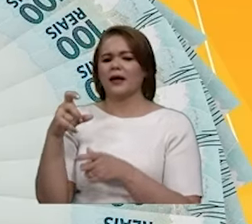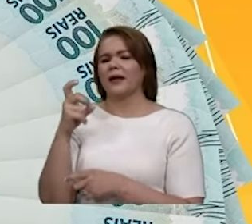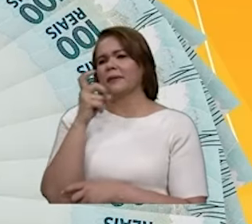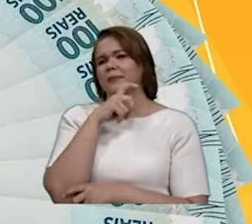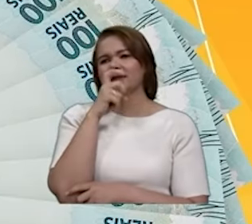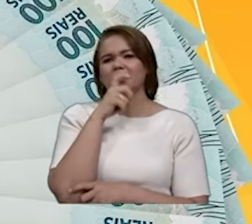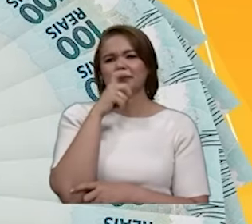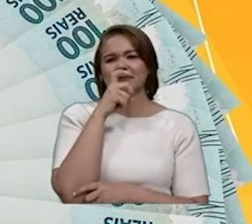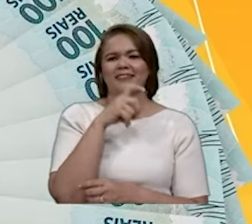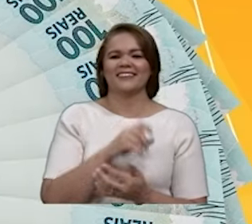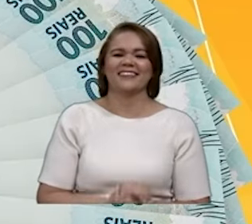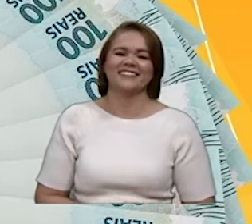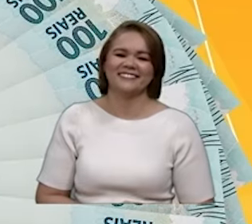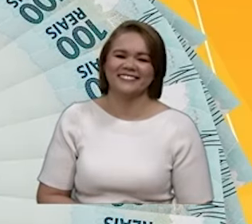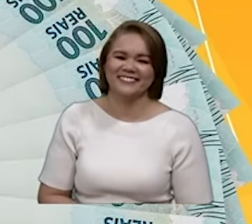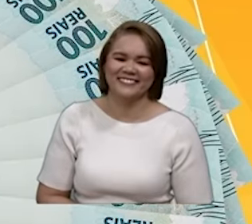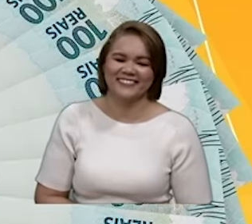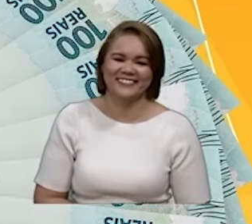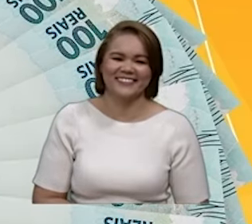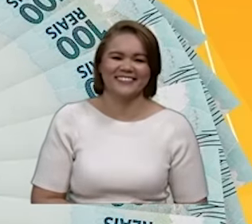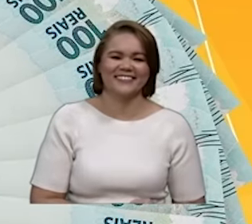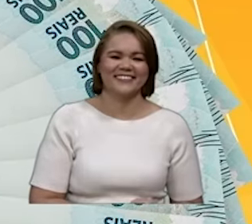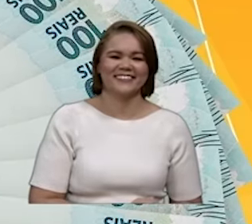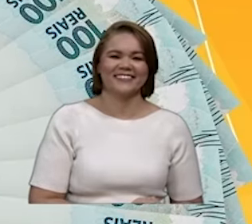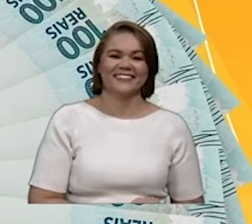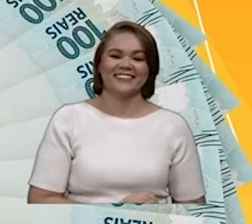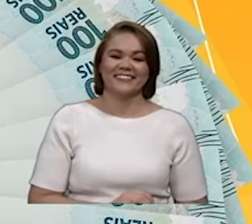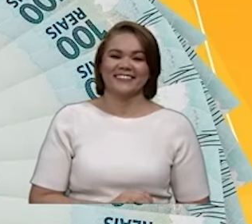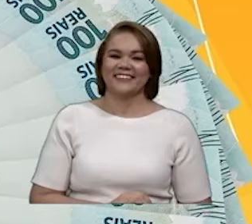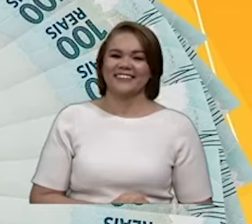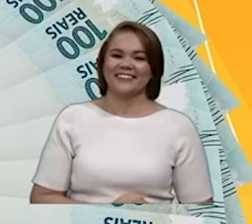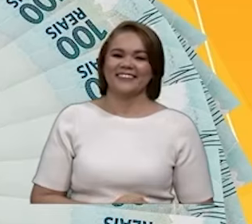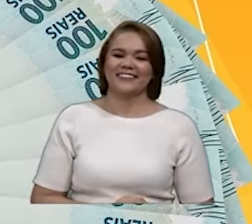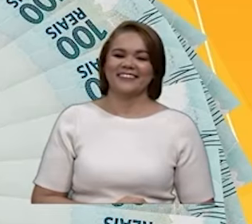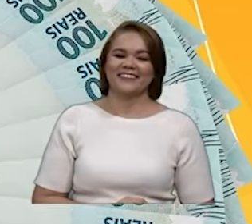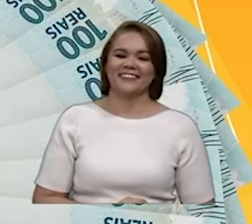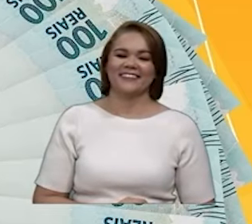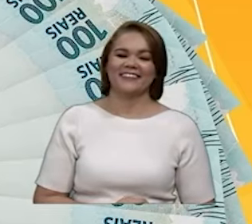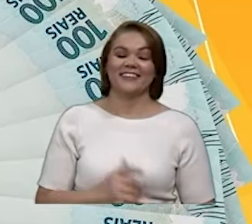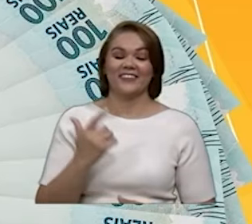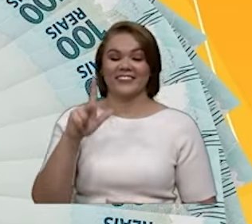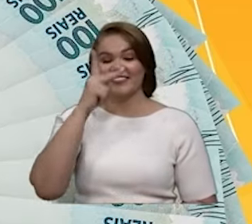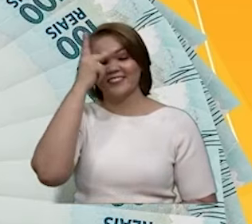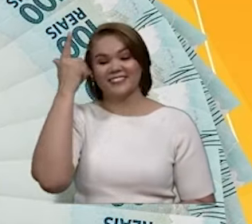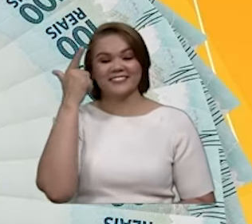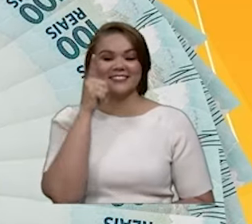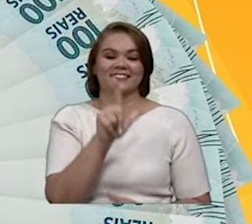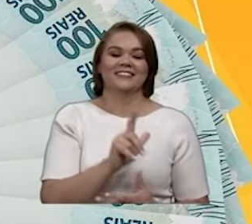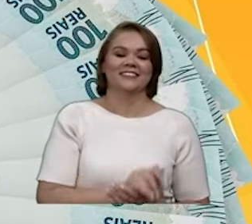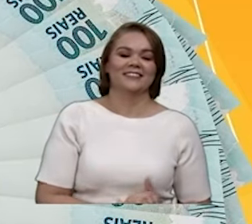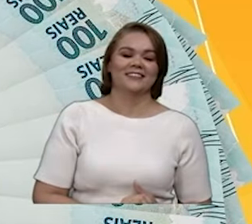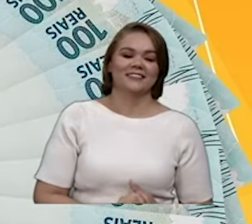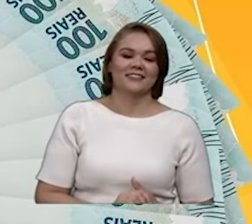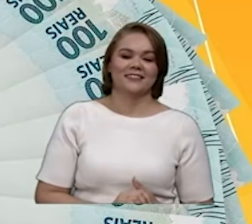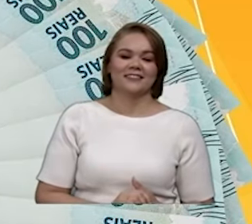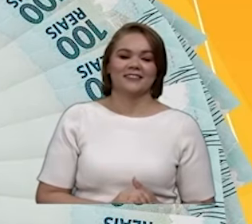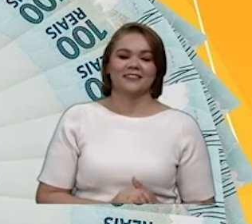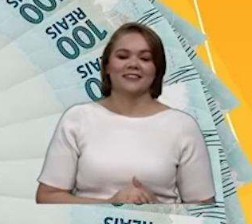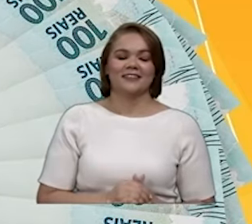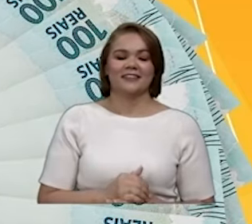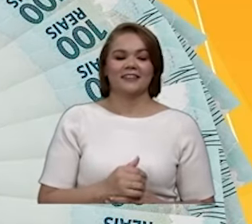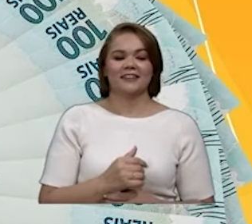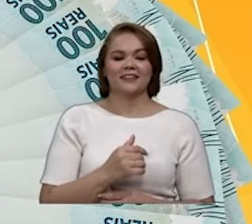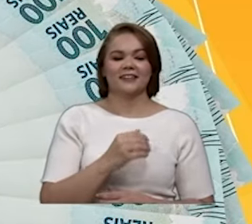mentira. É. Ah! Seguindo, então. Mais um contemplado aí. 17º prêmio